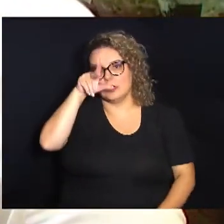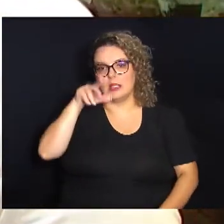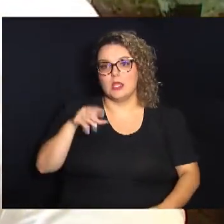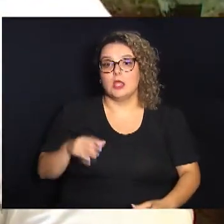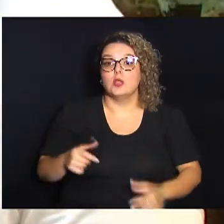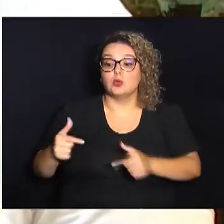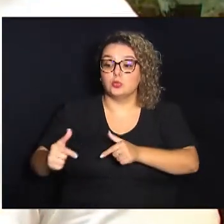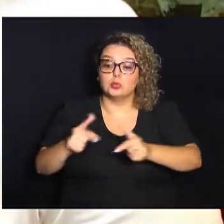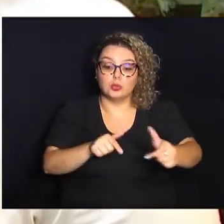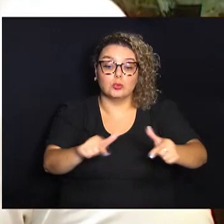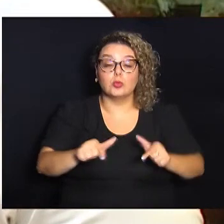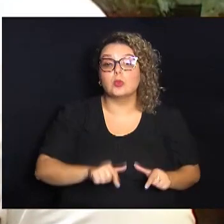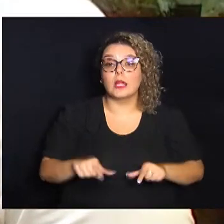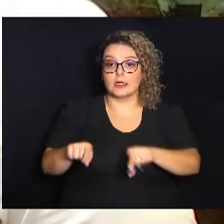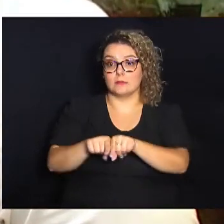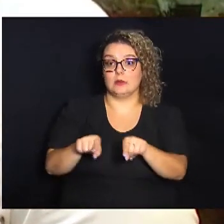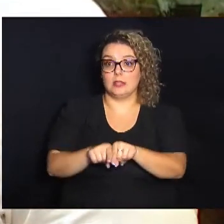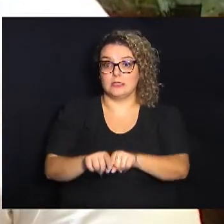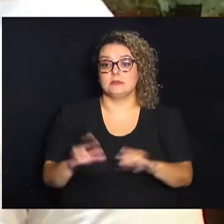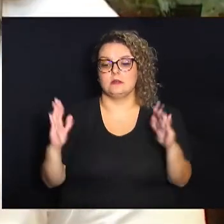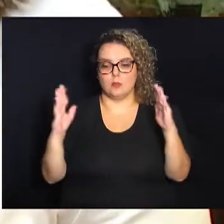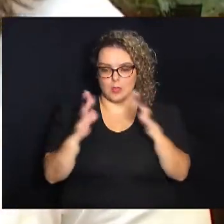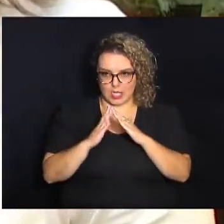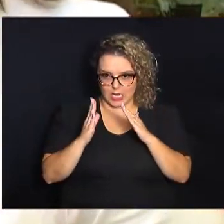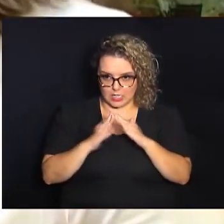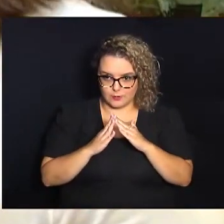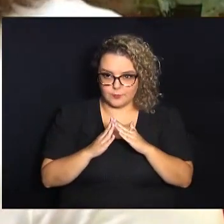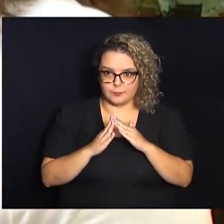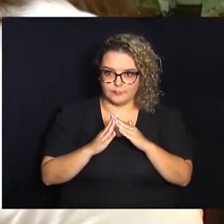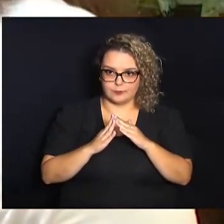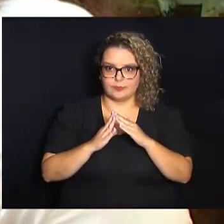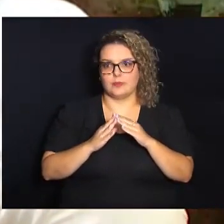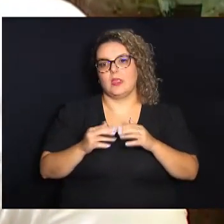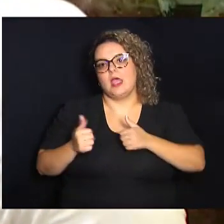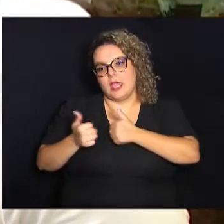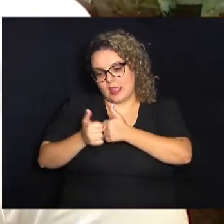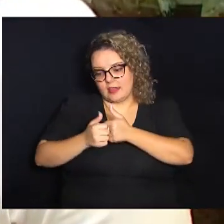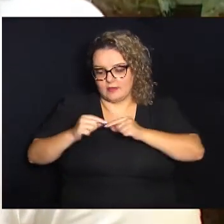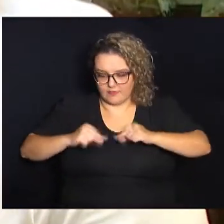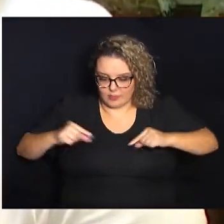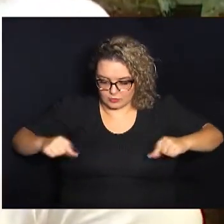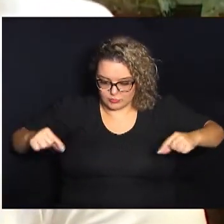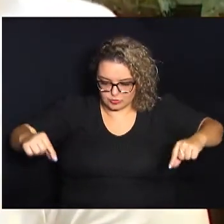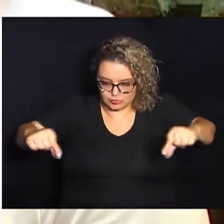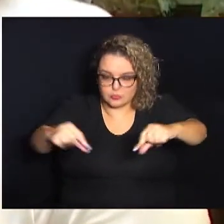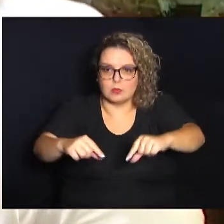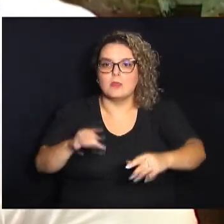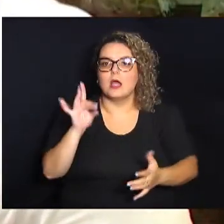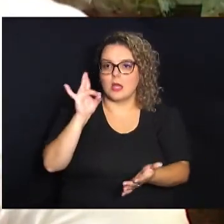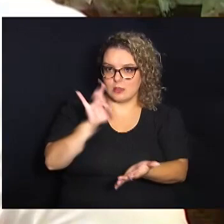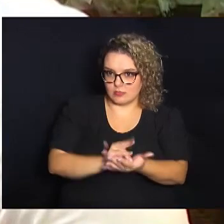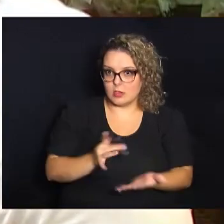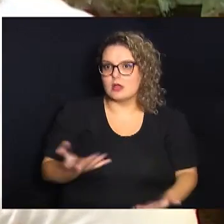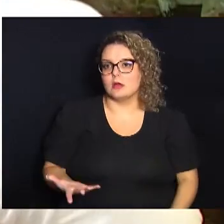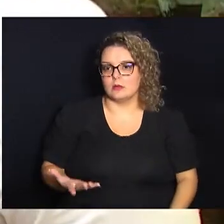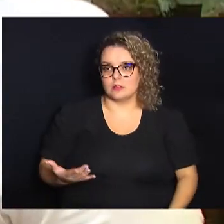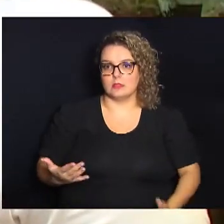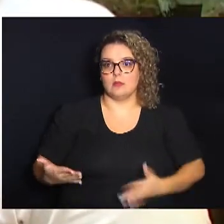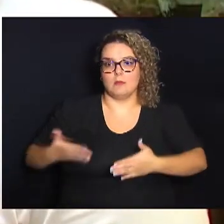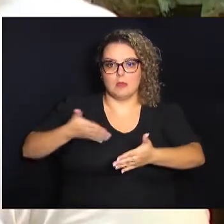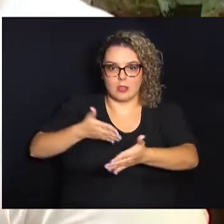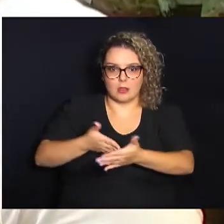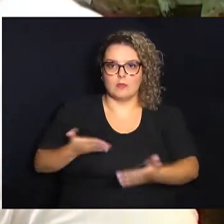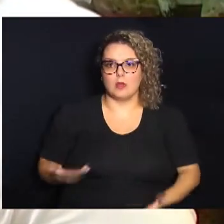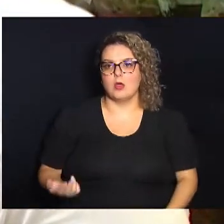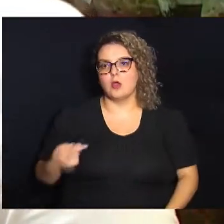Então, por exemplo, se você mora em uma casa, é o contorno da casa, né, para você realmente formar uma barreira. Ou você